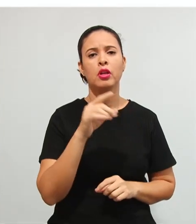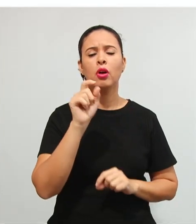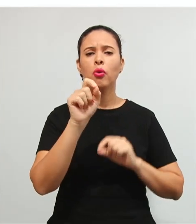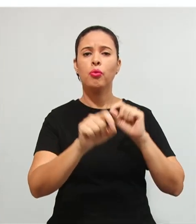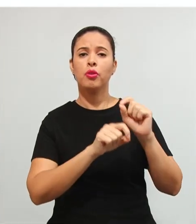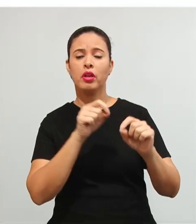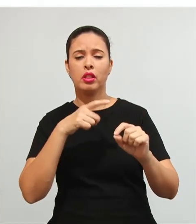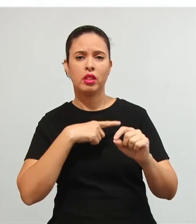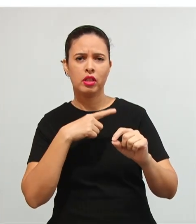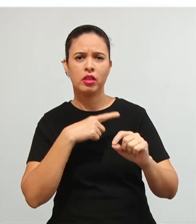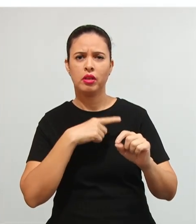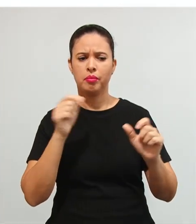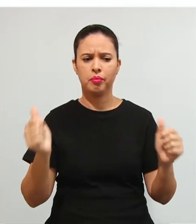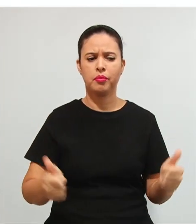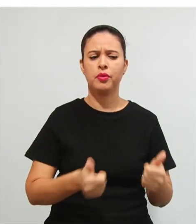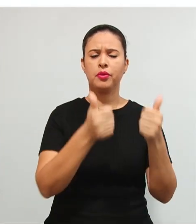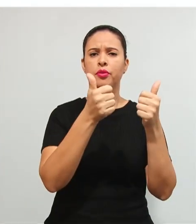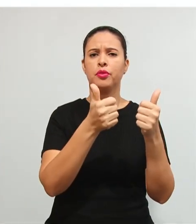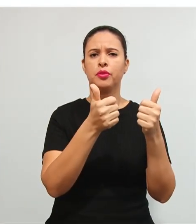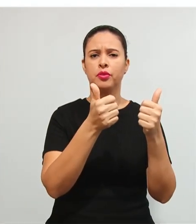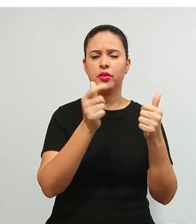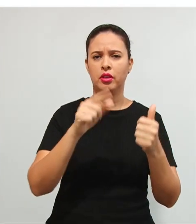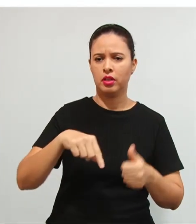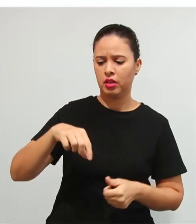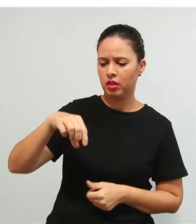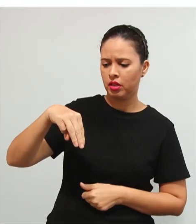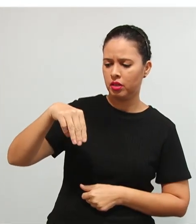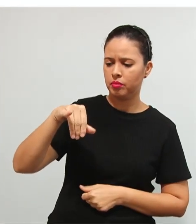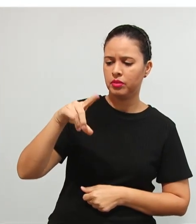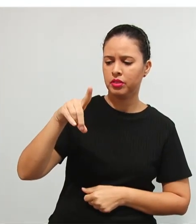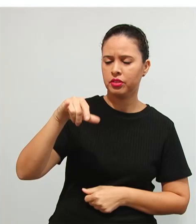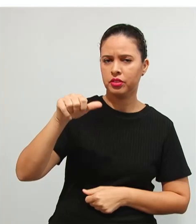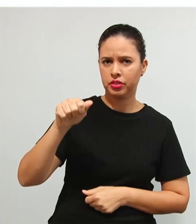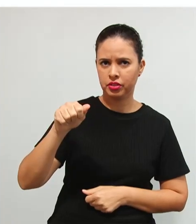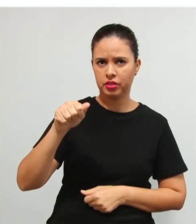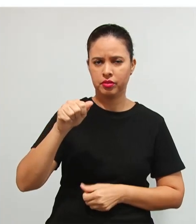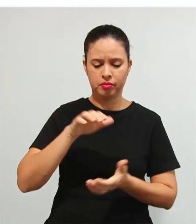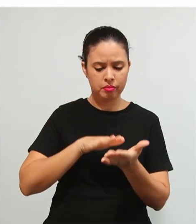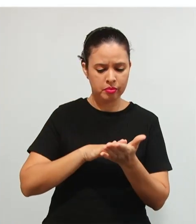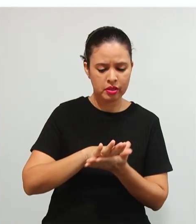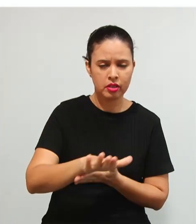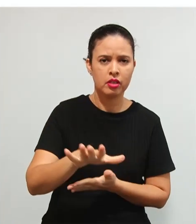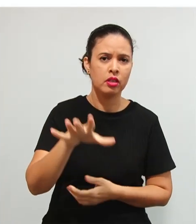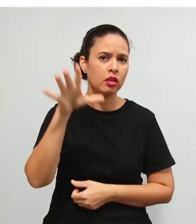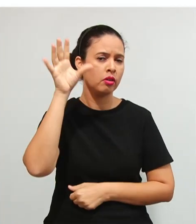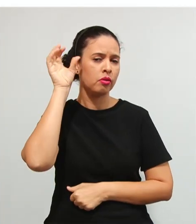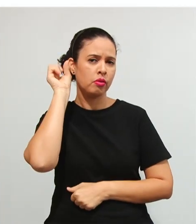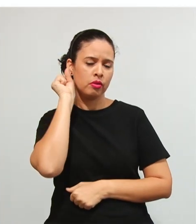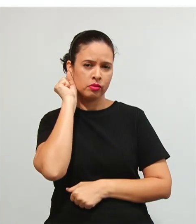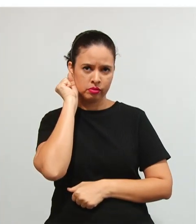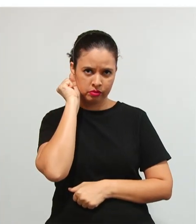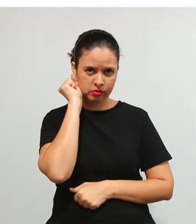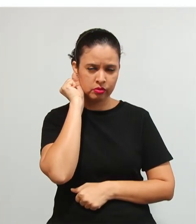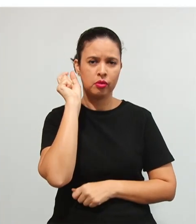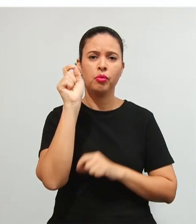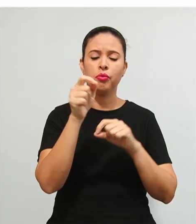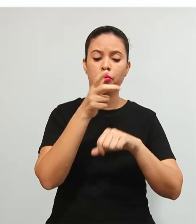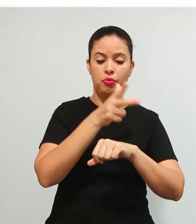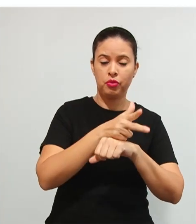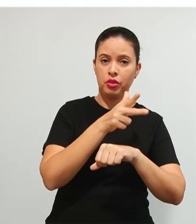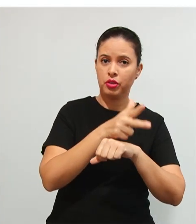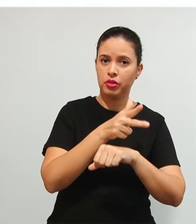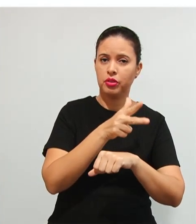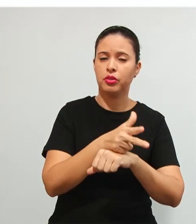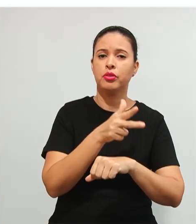de vantagem a mídia impressa, o que traz de vantagem o áudio, o que traz de vantagem um vídeo, ou